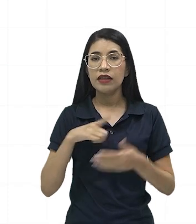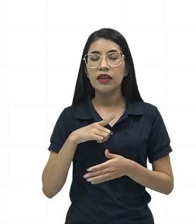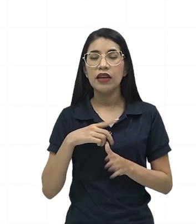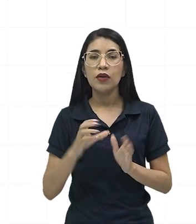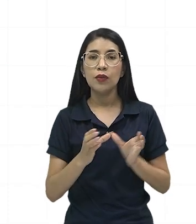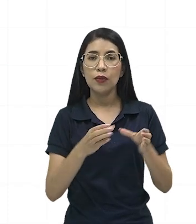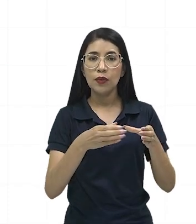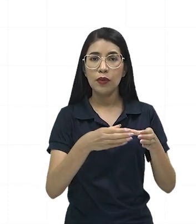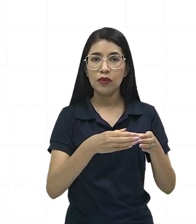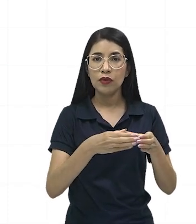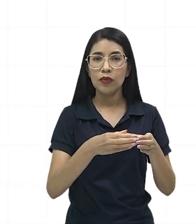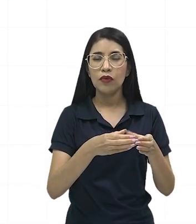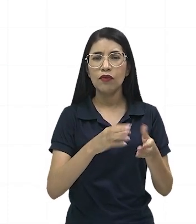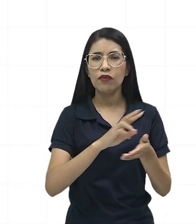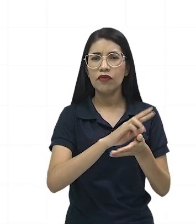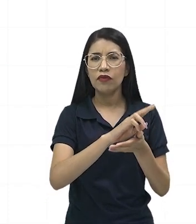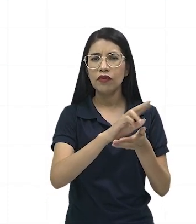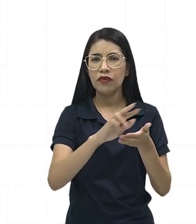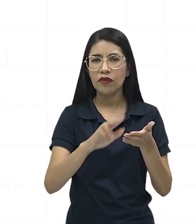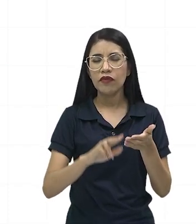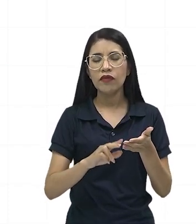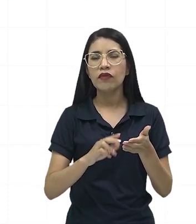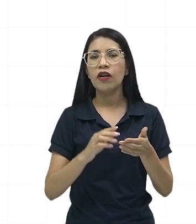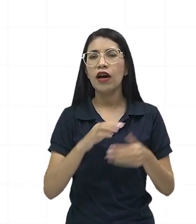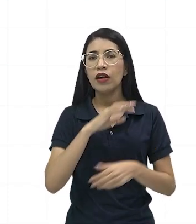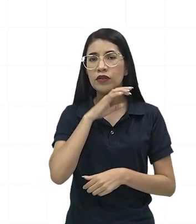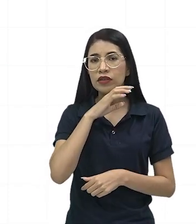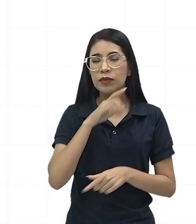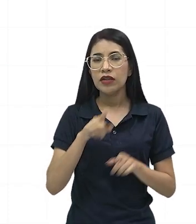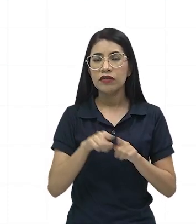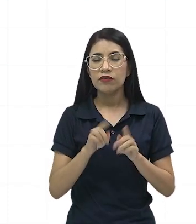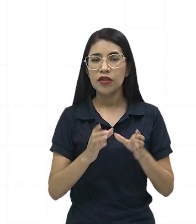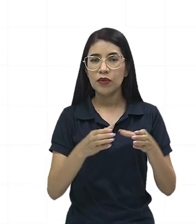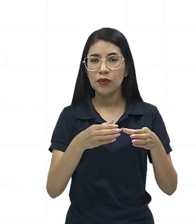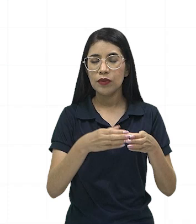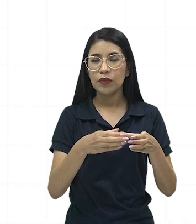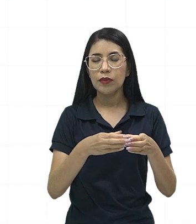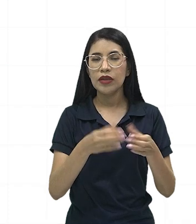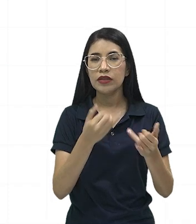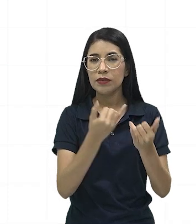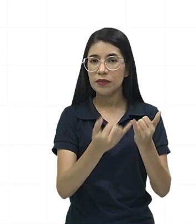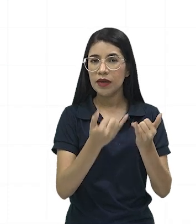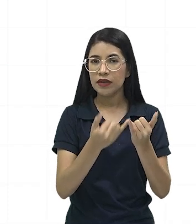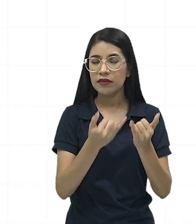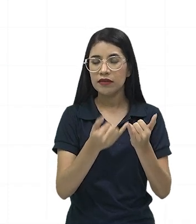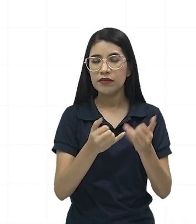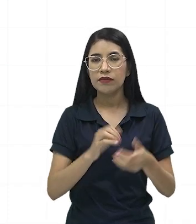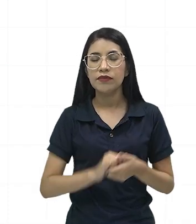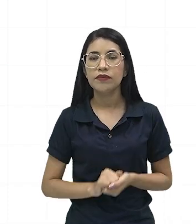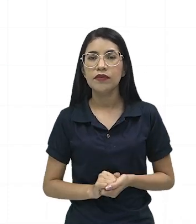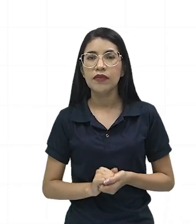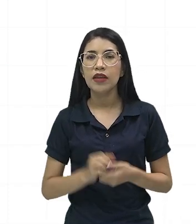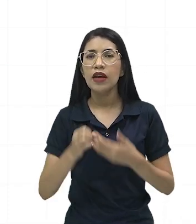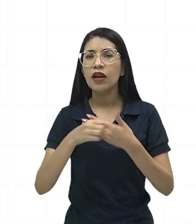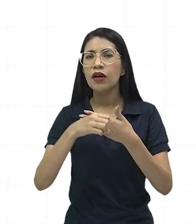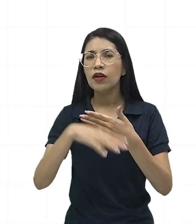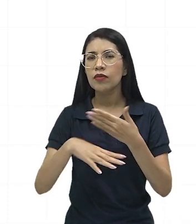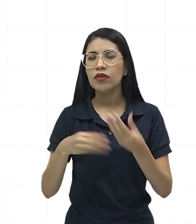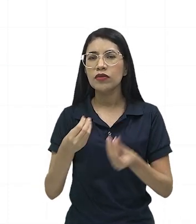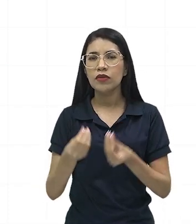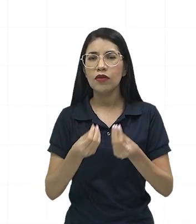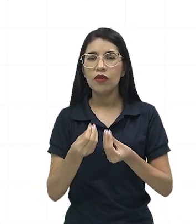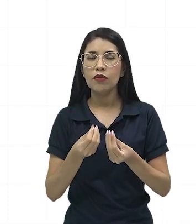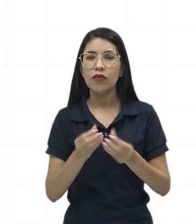de um número cada vez mais restrito e que agrupa seres vivos mais semelhantes entre si. Quais foram esses táxons ou